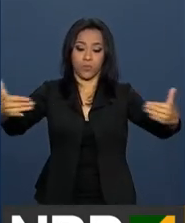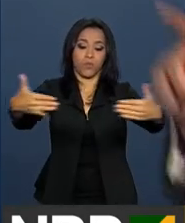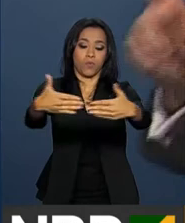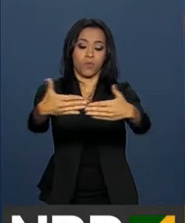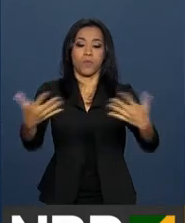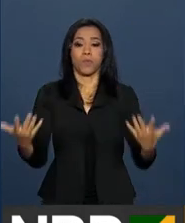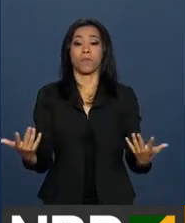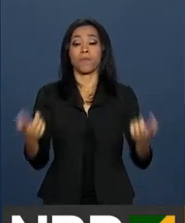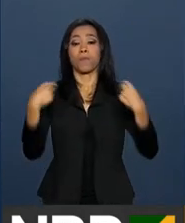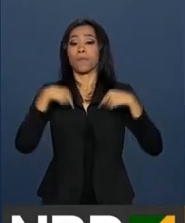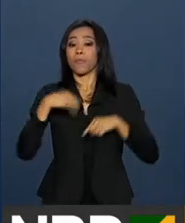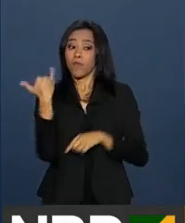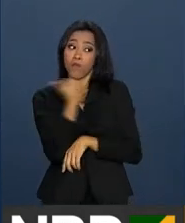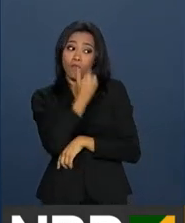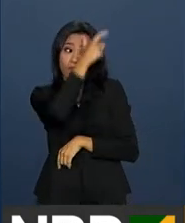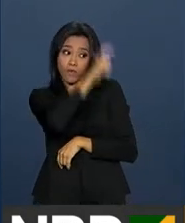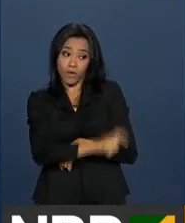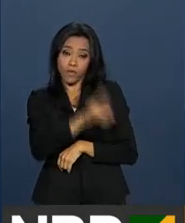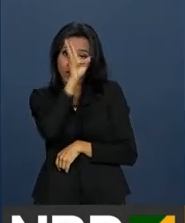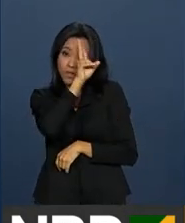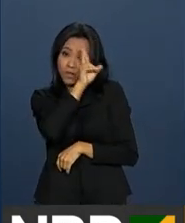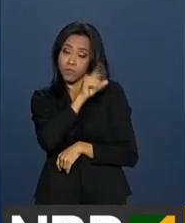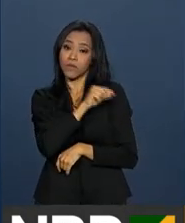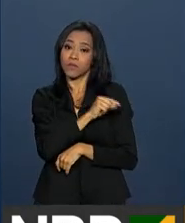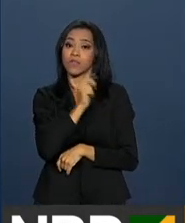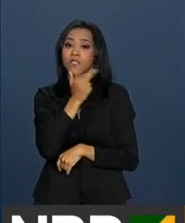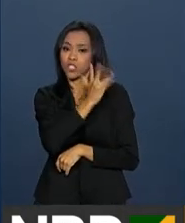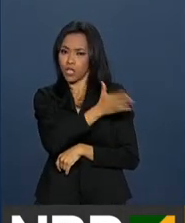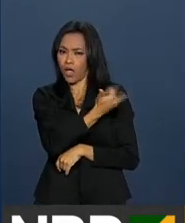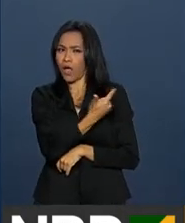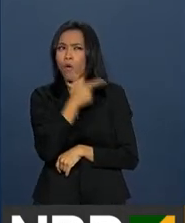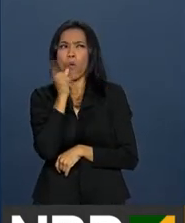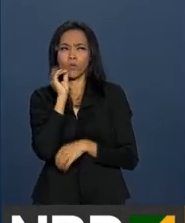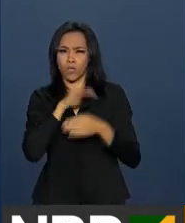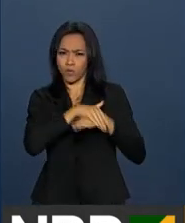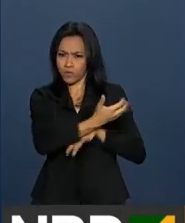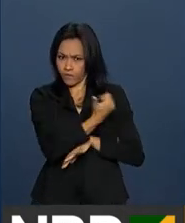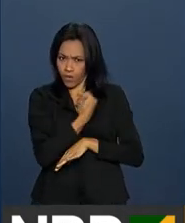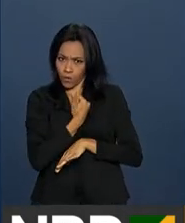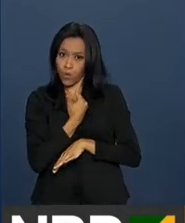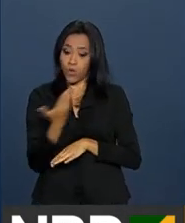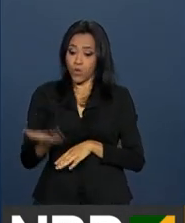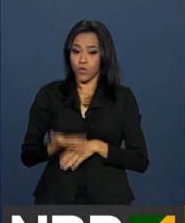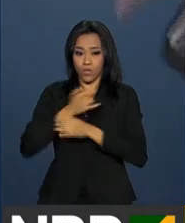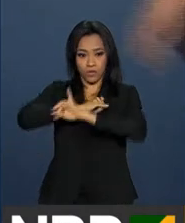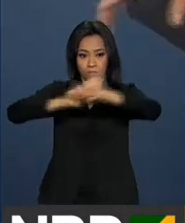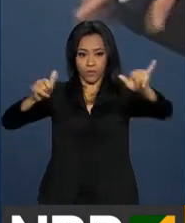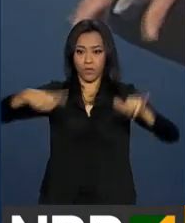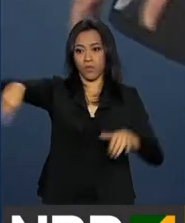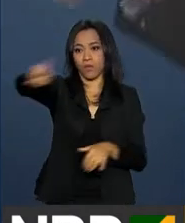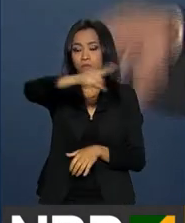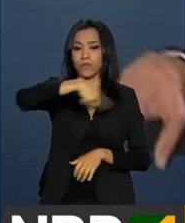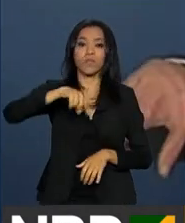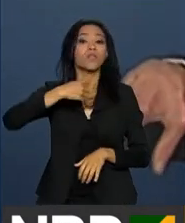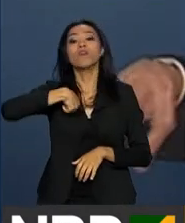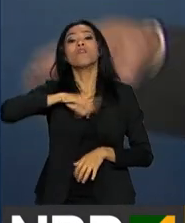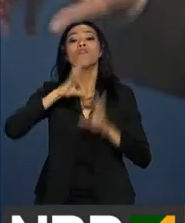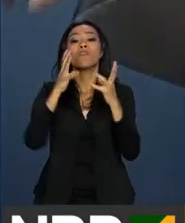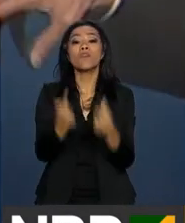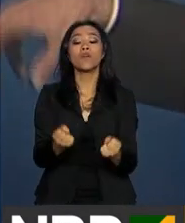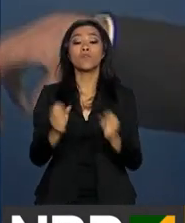dizer que aquela questão, viu, Paulo, do encontro de contas, você já falou comigo ontem à noite, mas eu quero comunicar a todos aqui que vou formar um